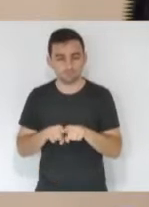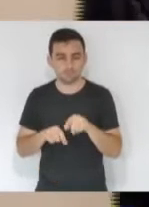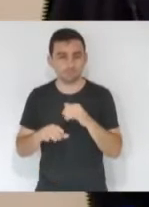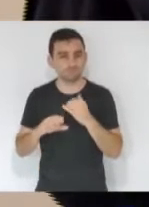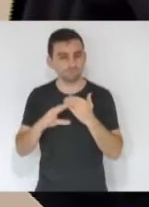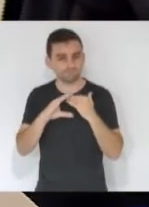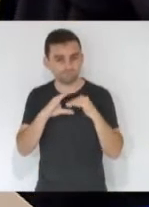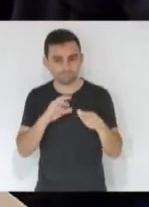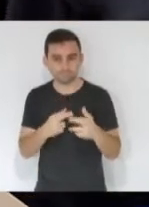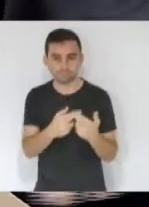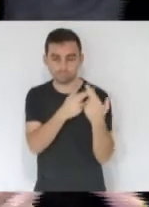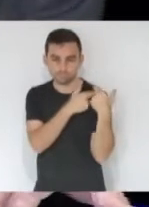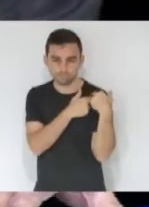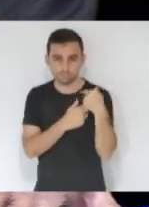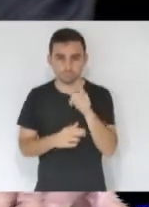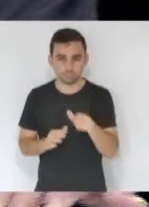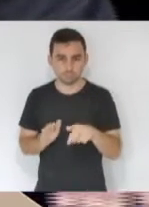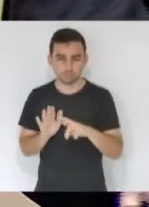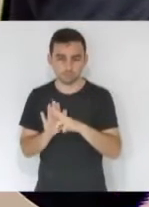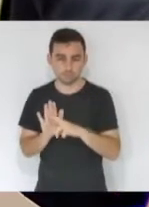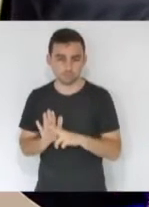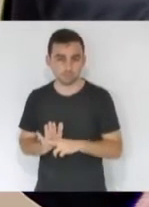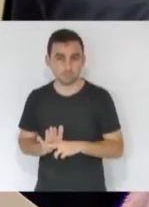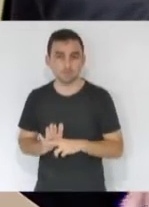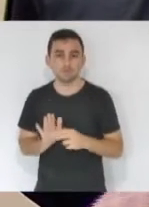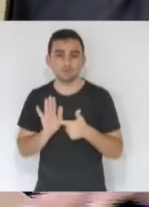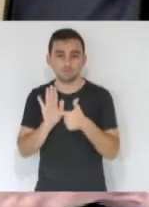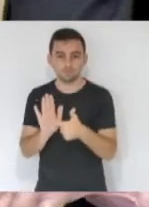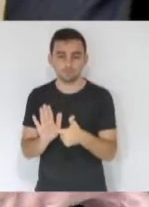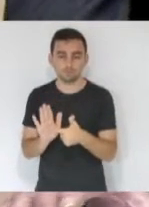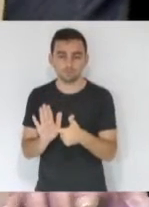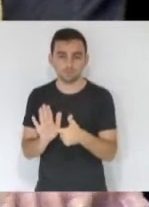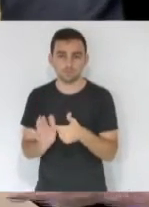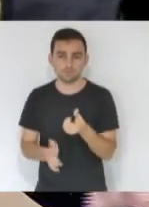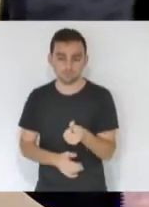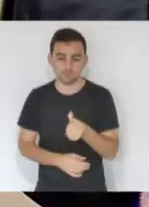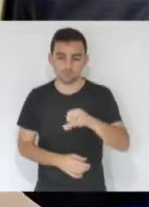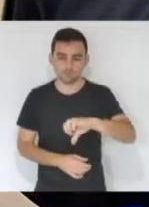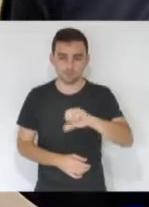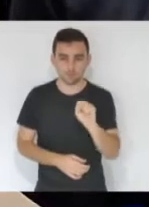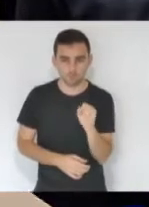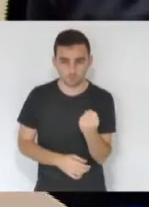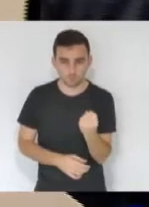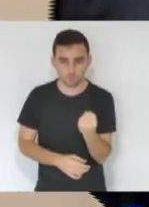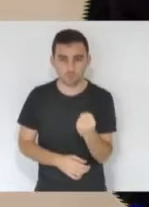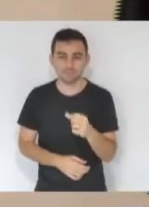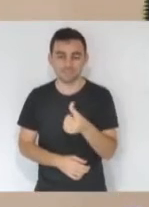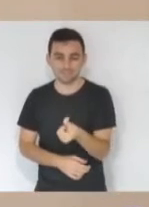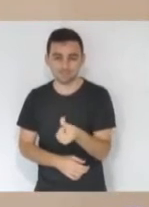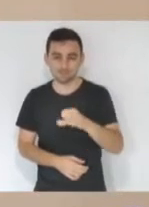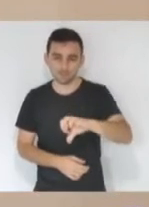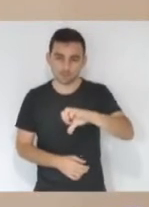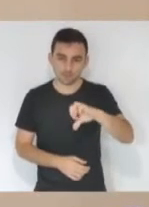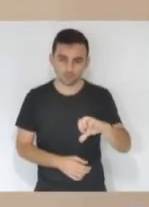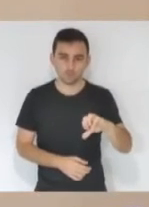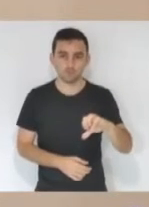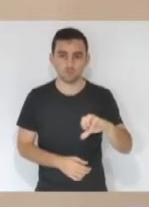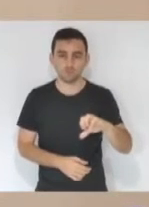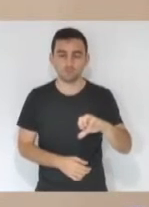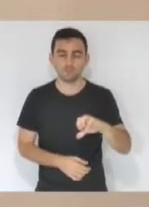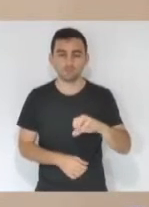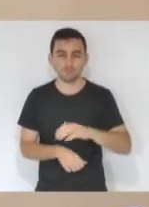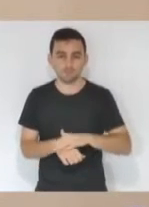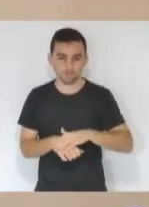destinatários conforme determina o regimento interno as seguintes indicações 698 e 699 deputado laércio